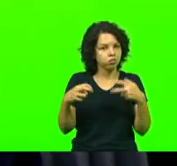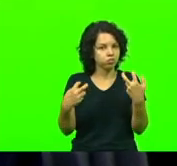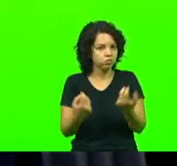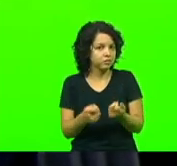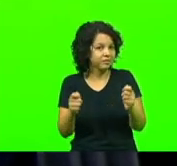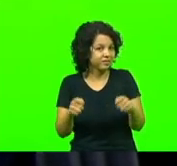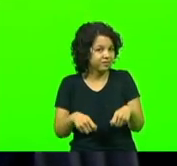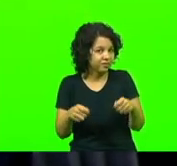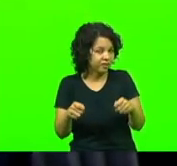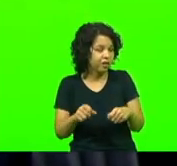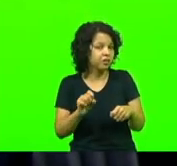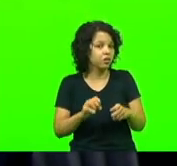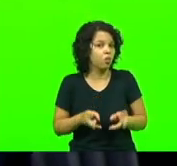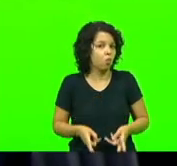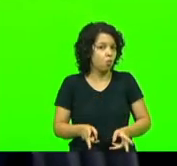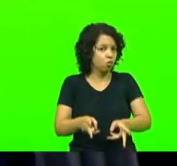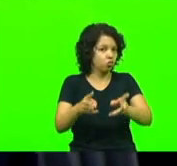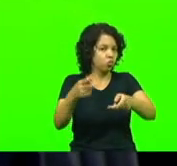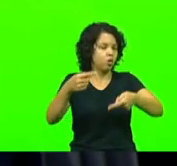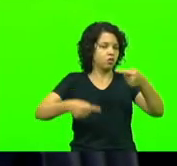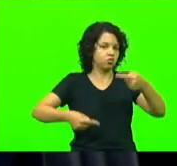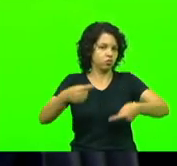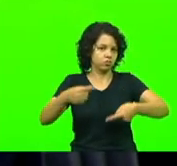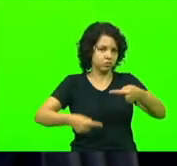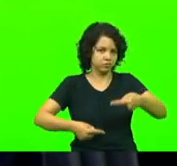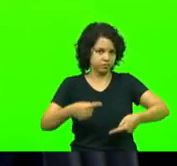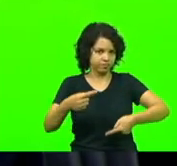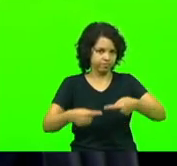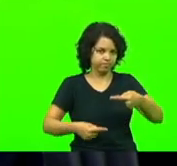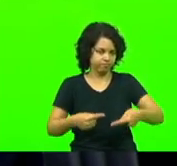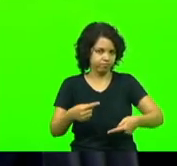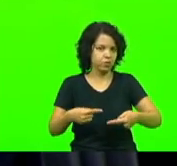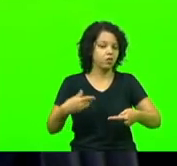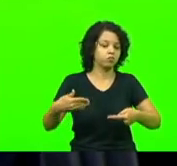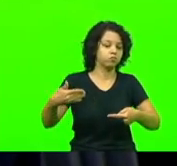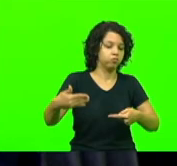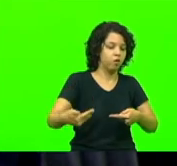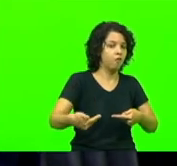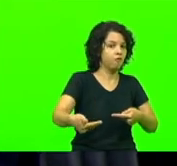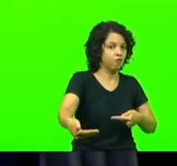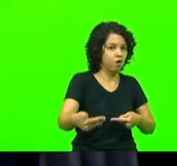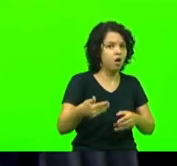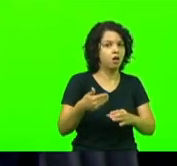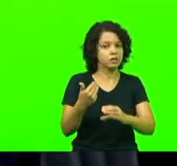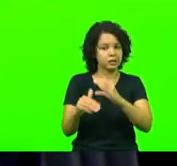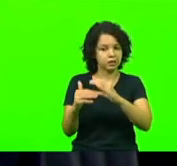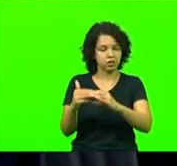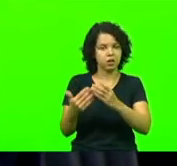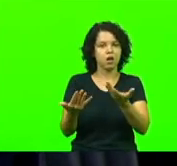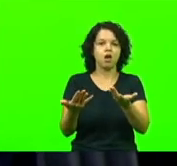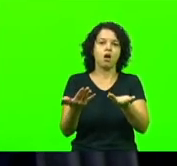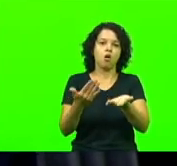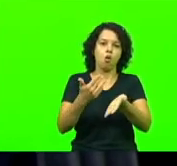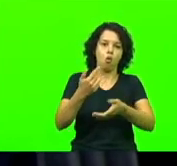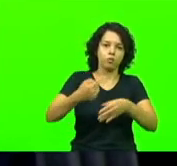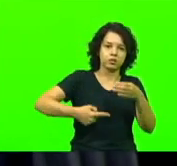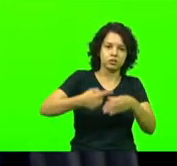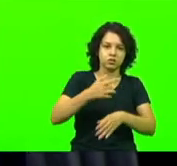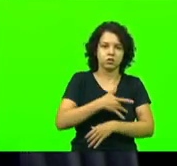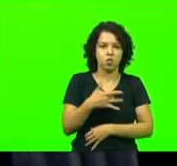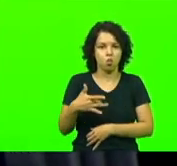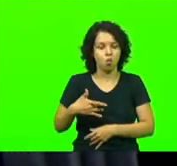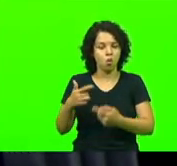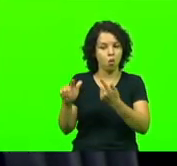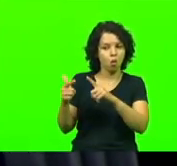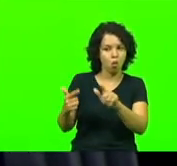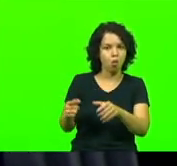possibilidade de continuar a discussão e que daí vai sim para a Comissão de Saúde e para outras comissões